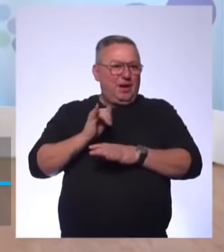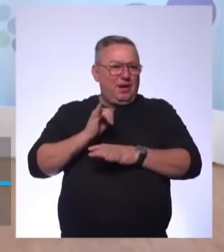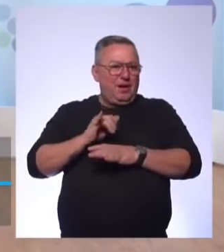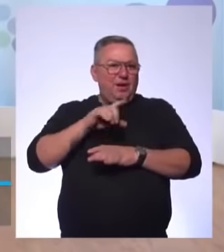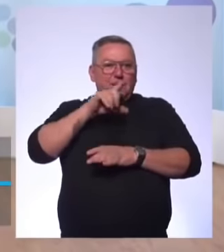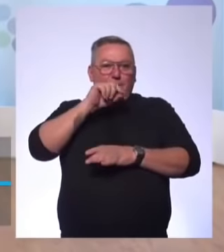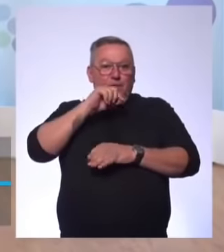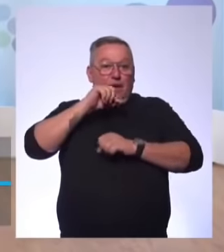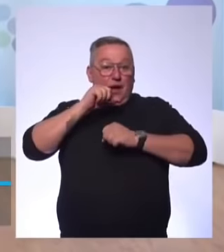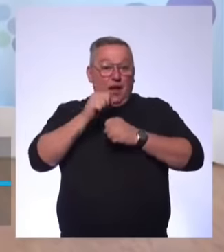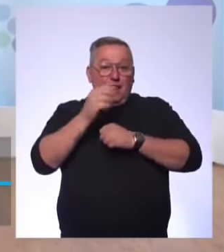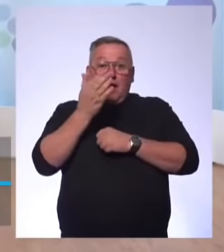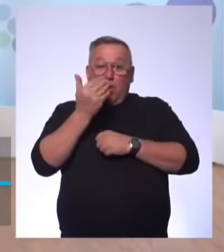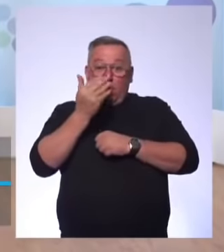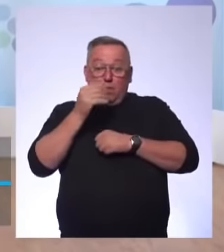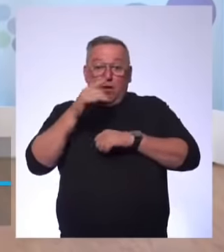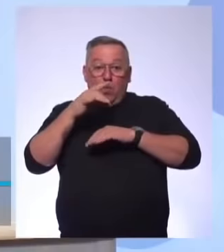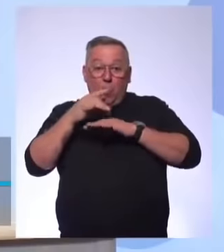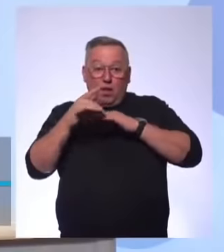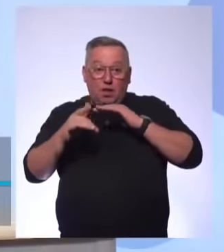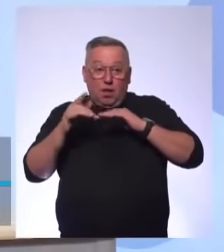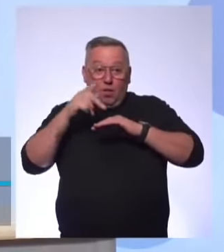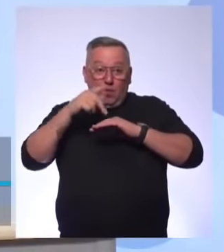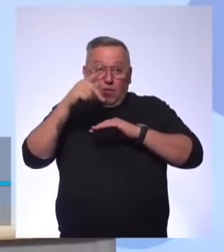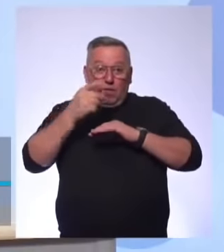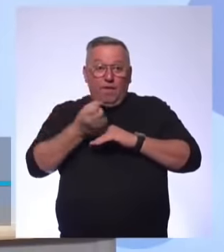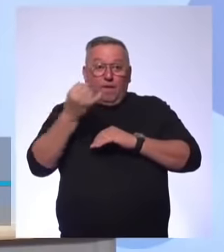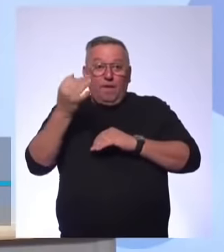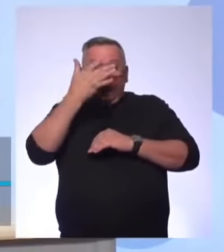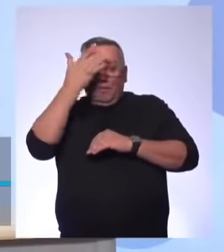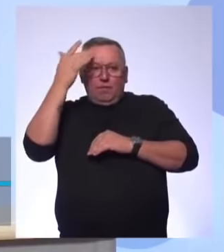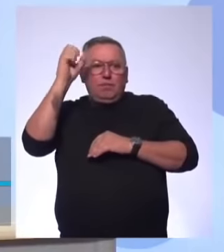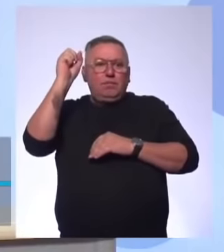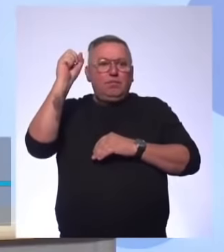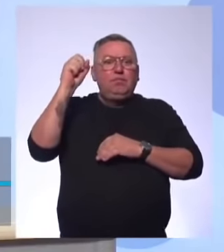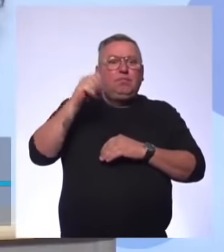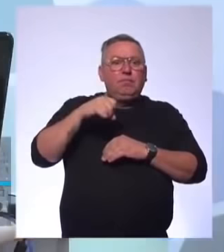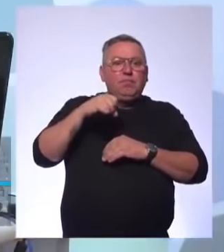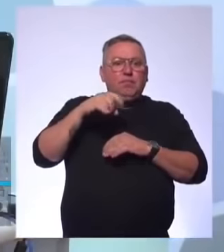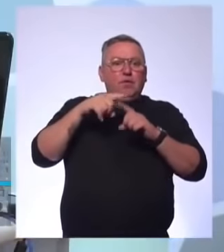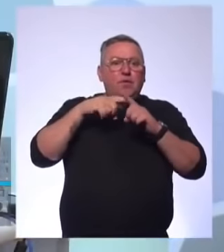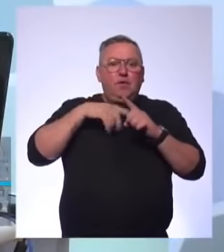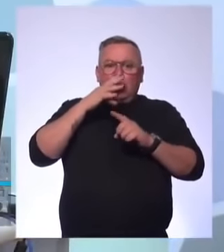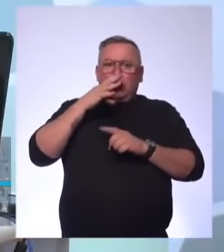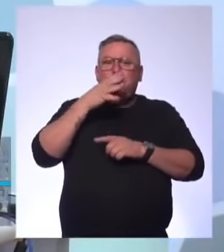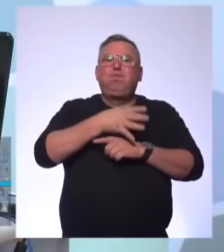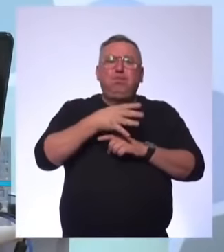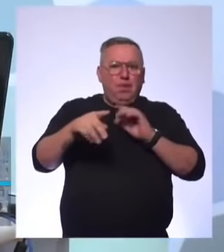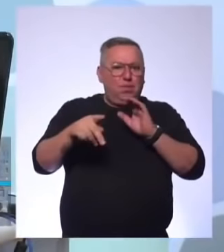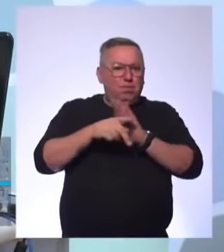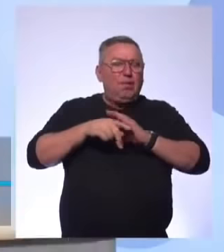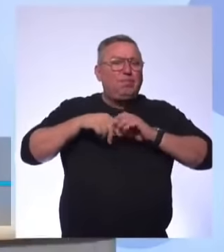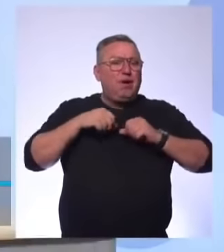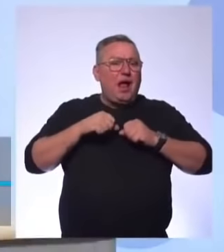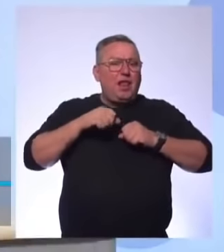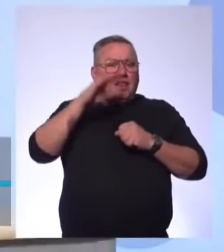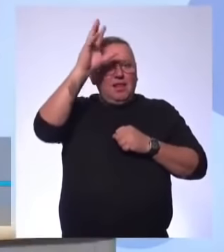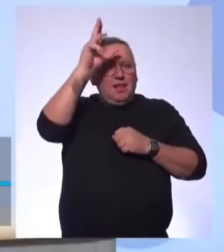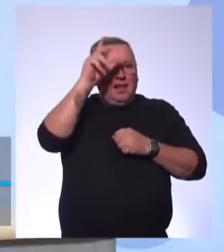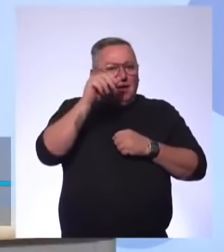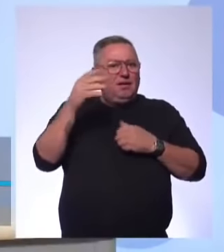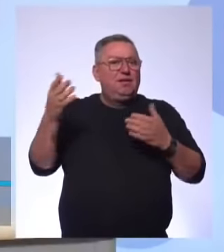galinha comeu o anel? Várias pessoas aqui estão dizendo que sim. Já estão culpando a pobre da O galinha. nome da aula é Desvendando